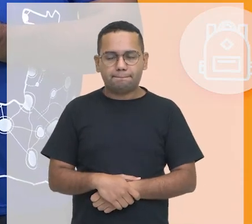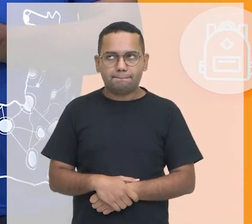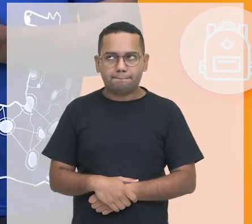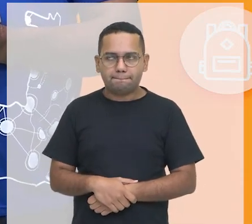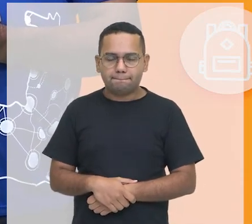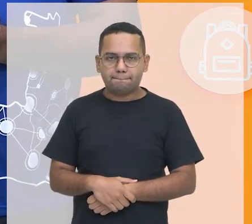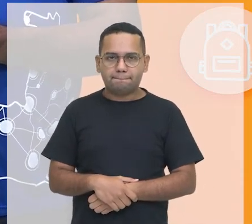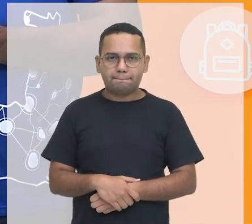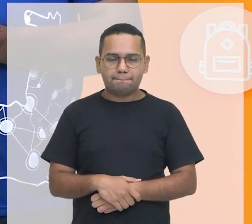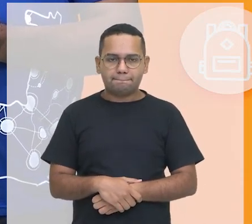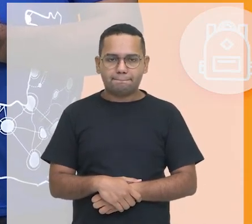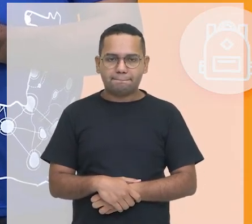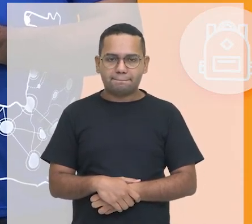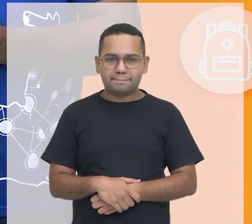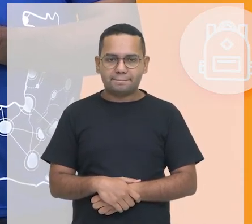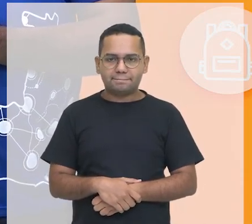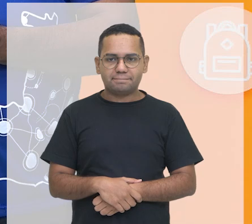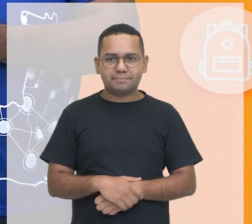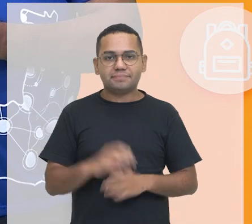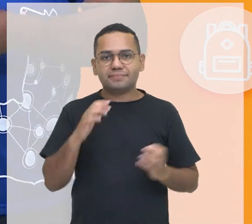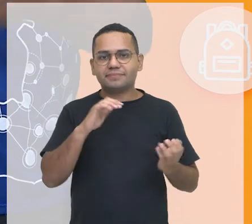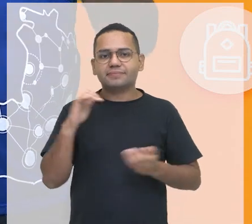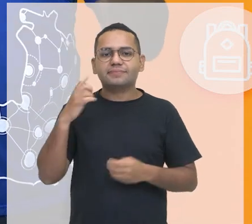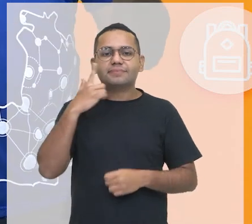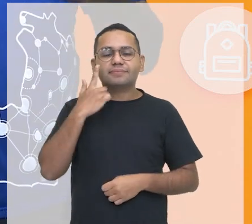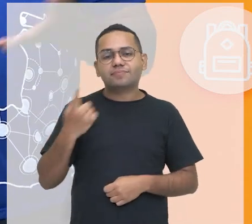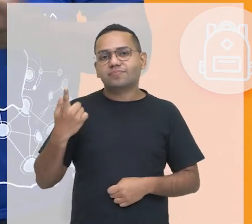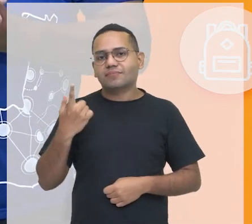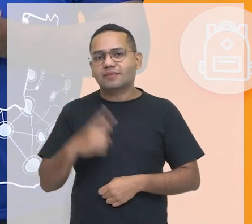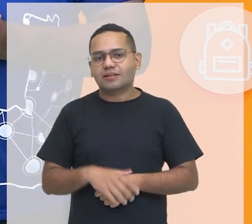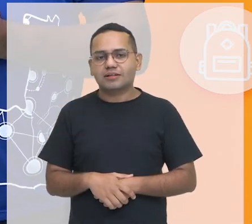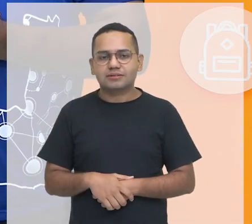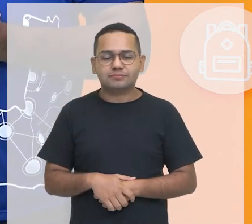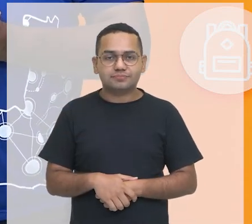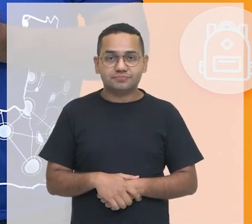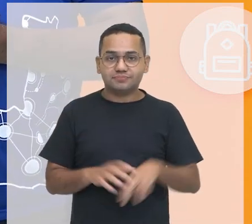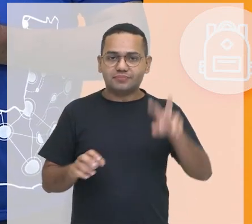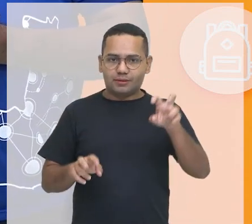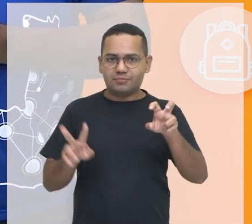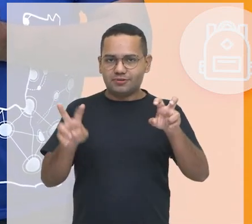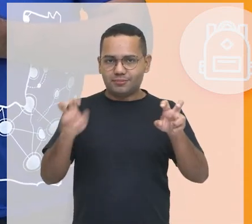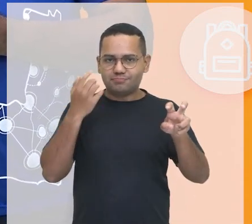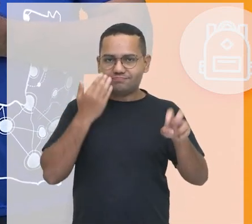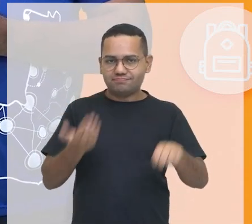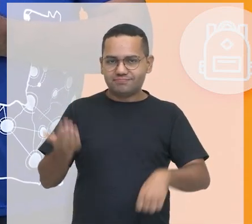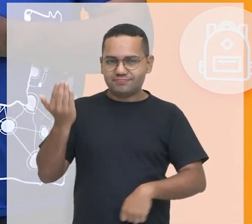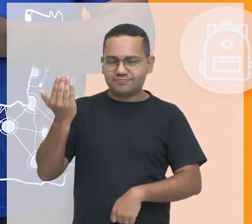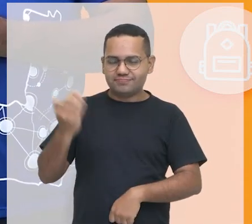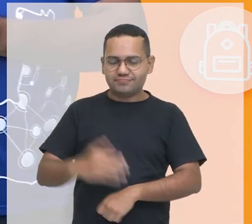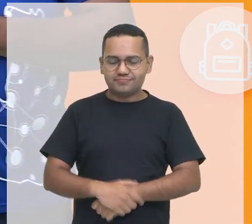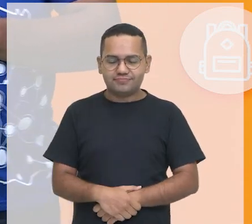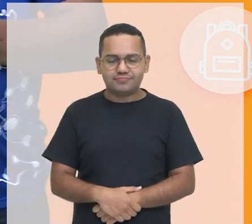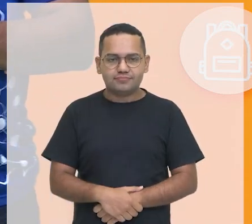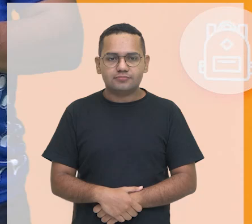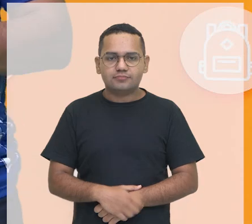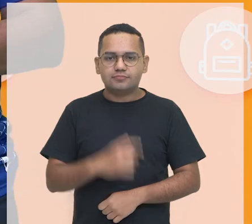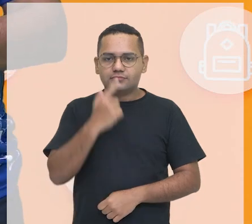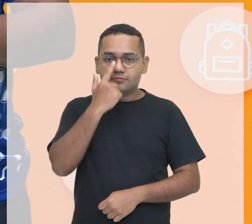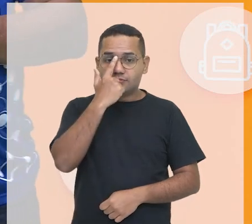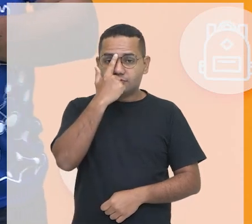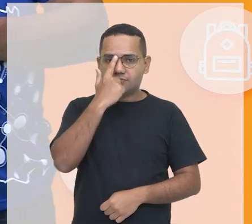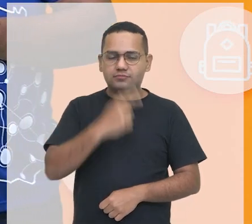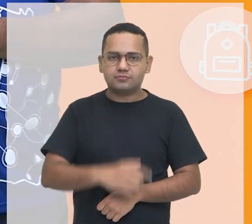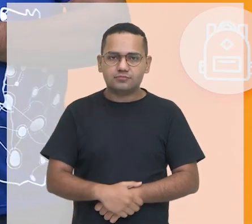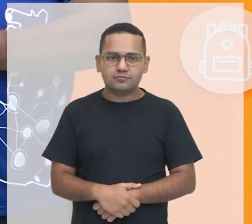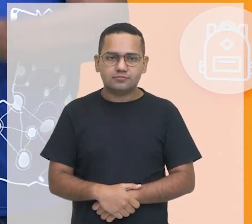um pouco da juventude e da militância, né? Nós temos muitos jovens no Brasil. Então vamos ver aqui qual é o papel do